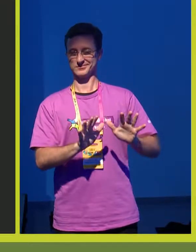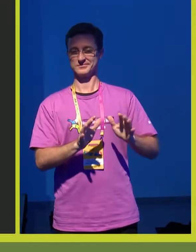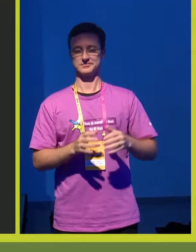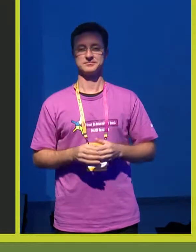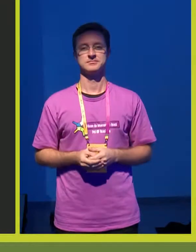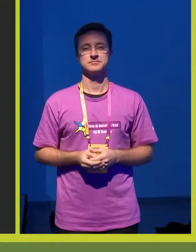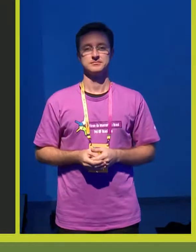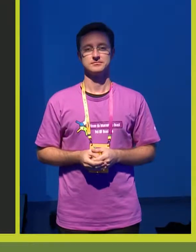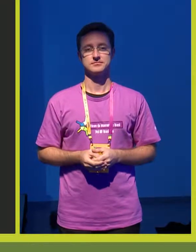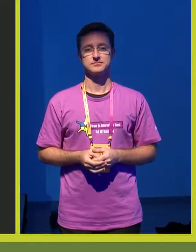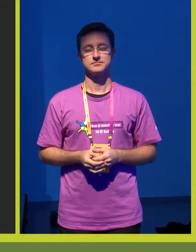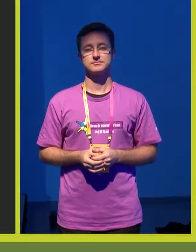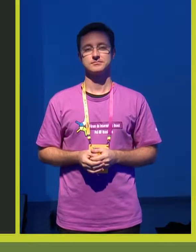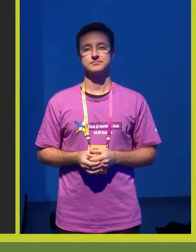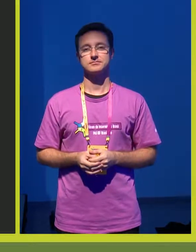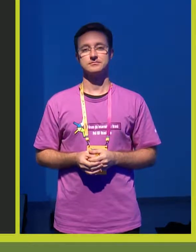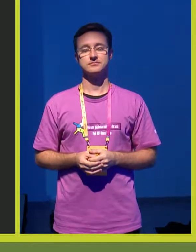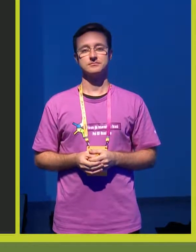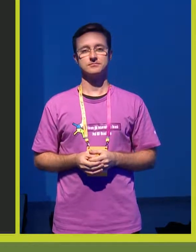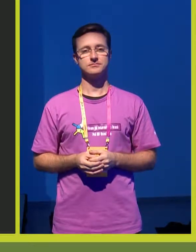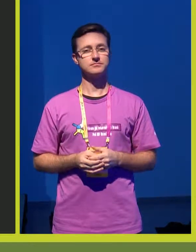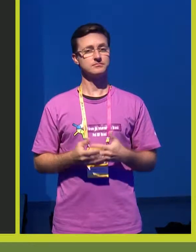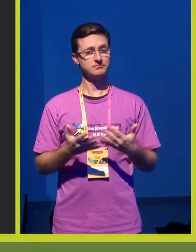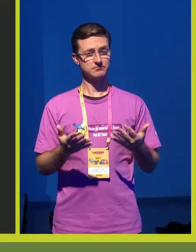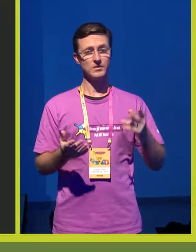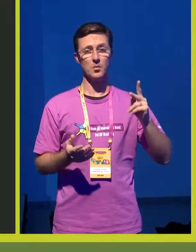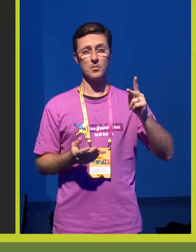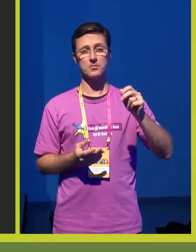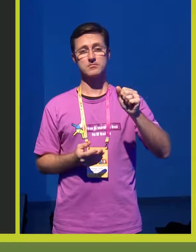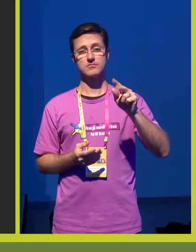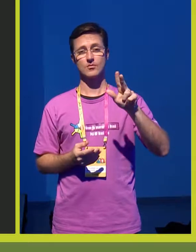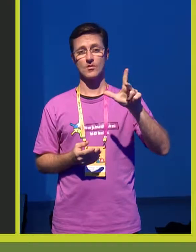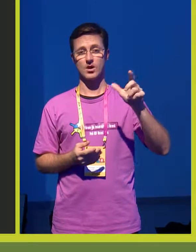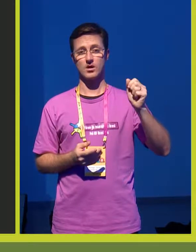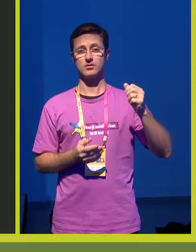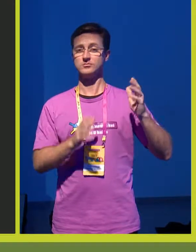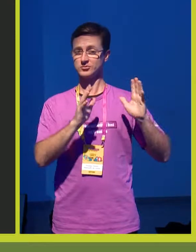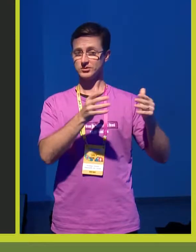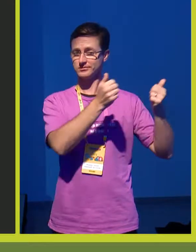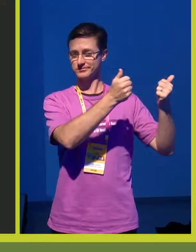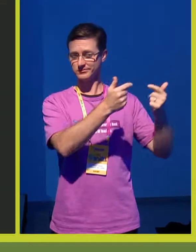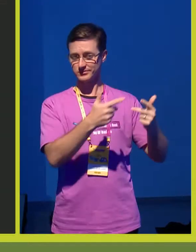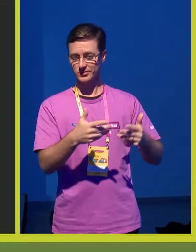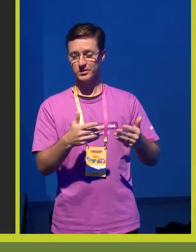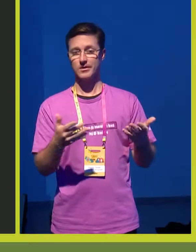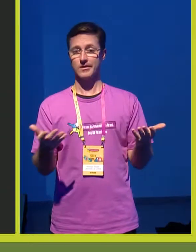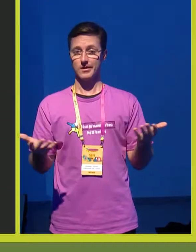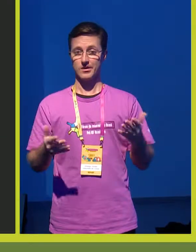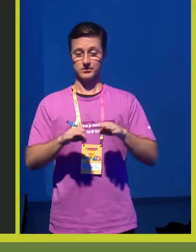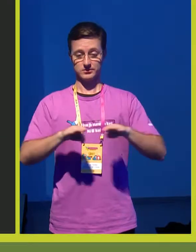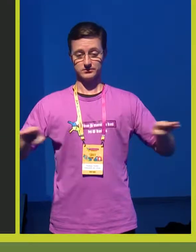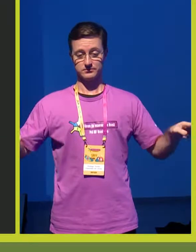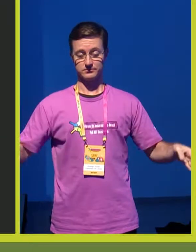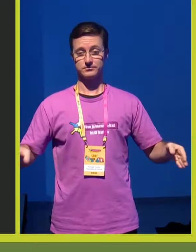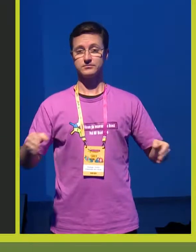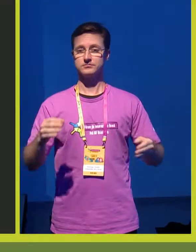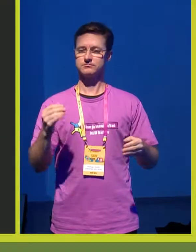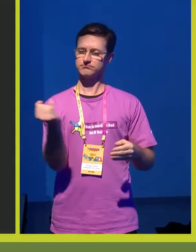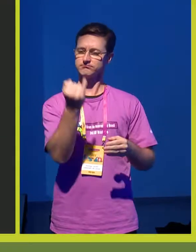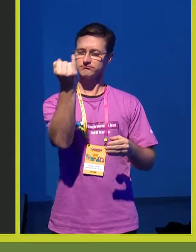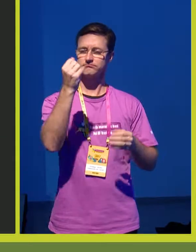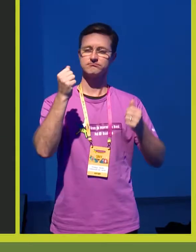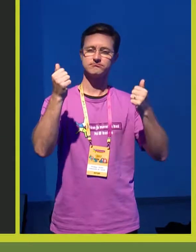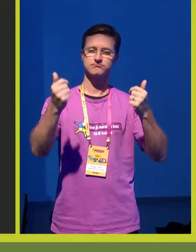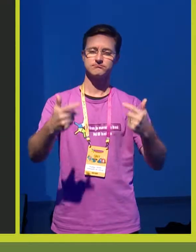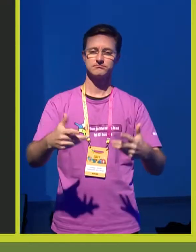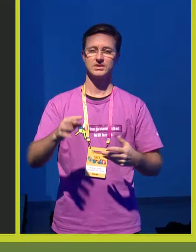Bom, a primeira, como o Paulo antecipou, eu achei que seria interessante para o painel de hoje, que fala sobre TICs, dados e segurança pública,